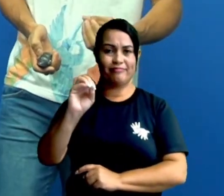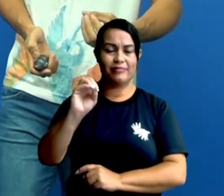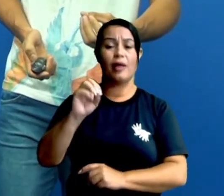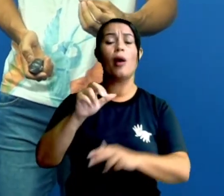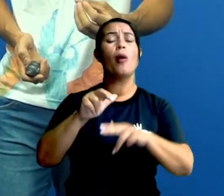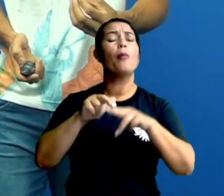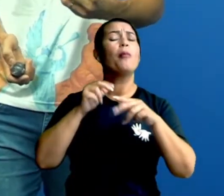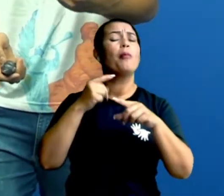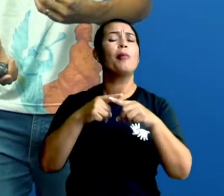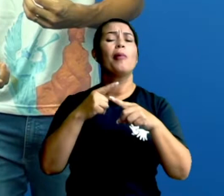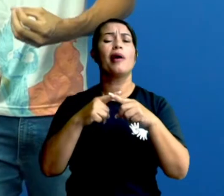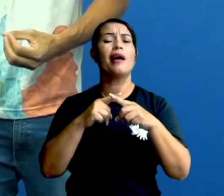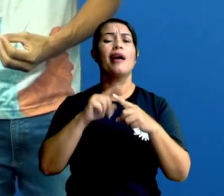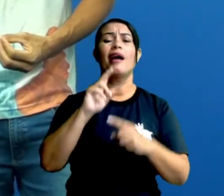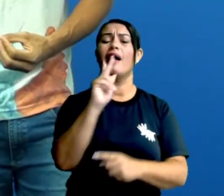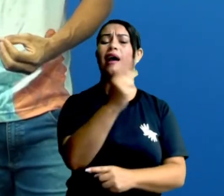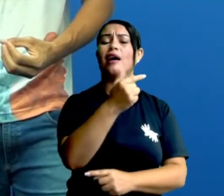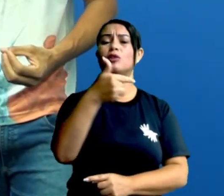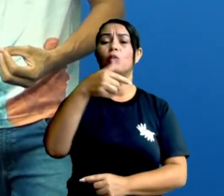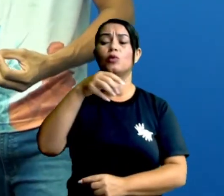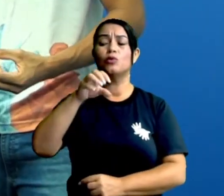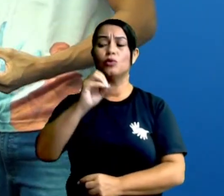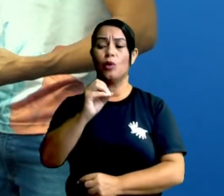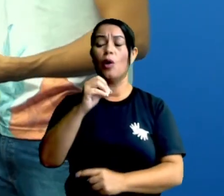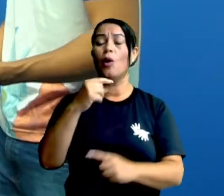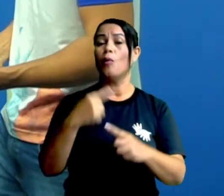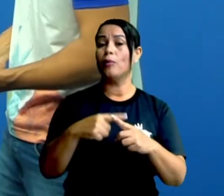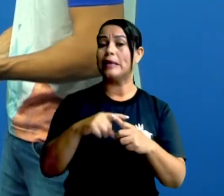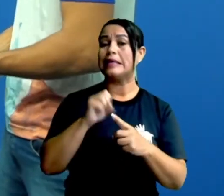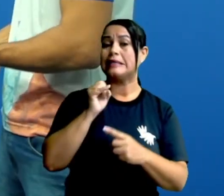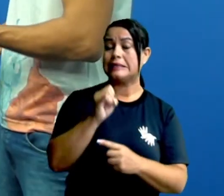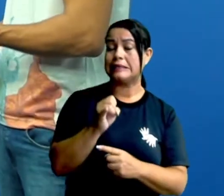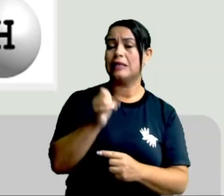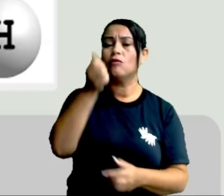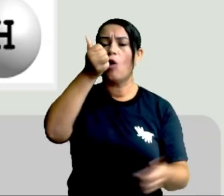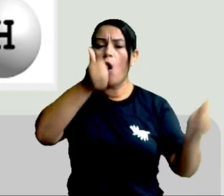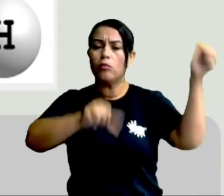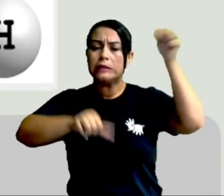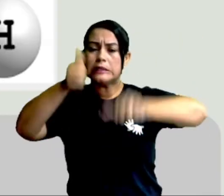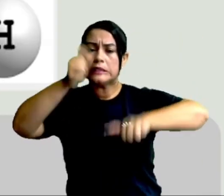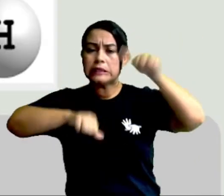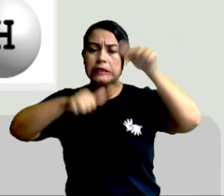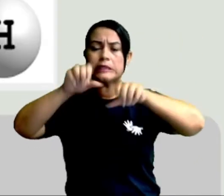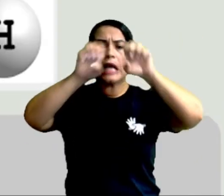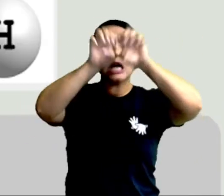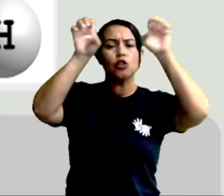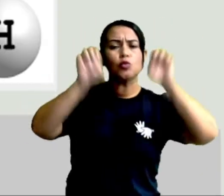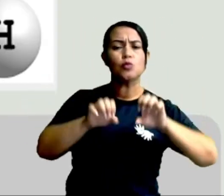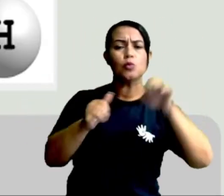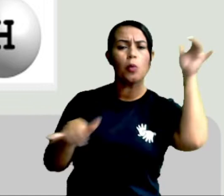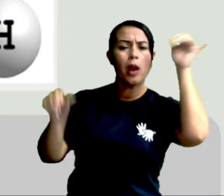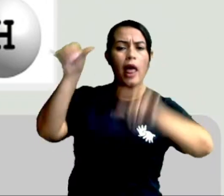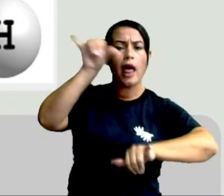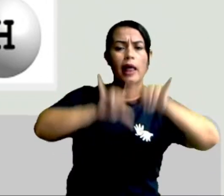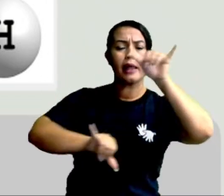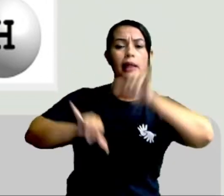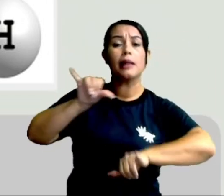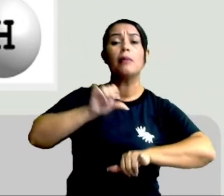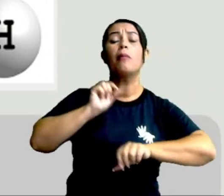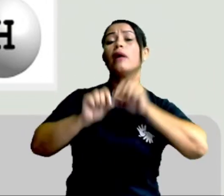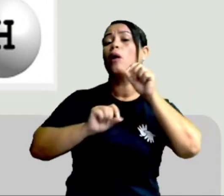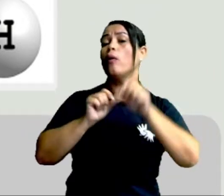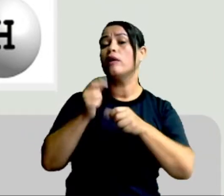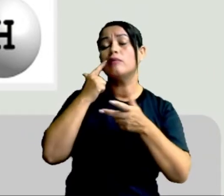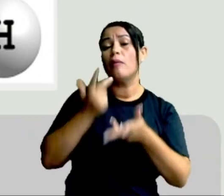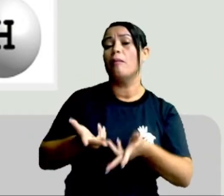H2O. Por que H2O? Porque se nós formos analisar a estrutura química desse componente, ele